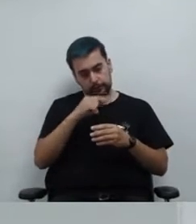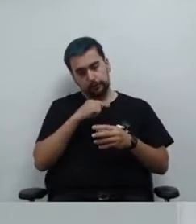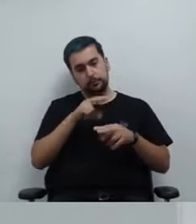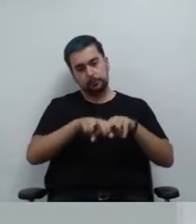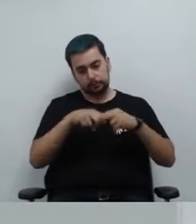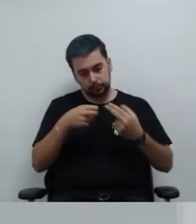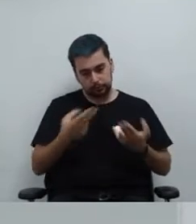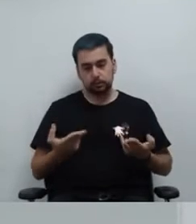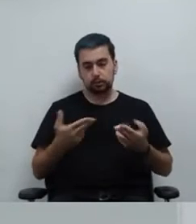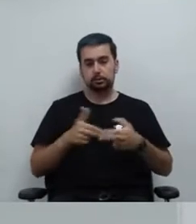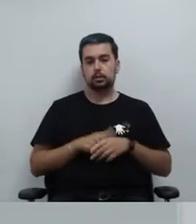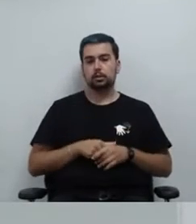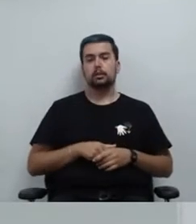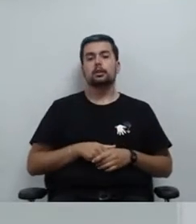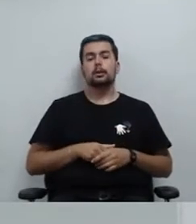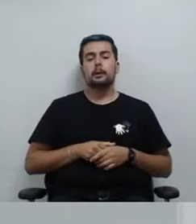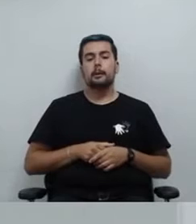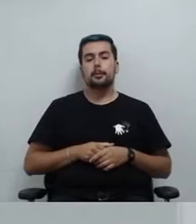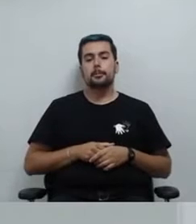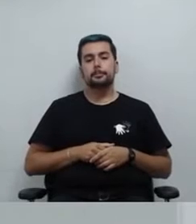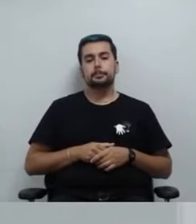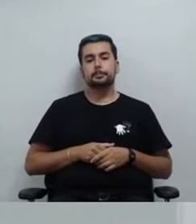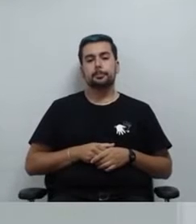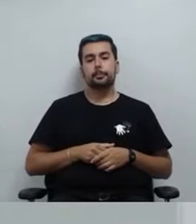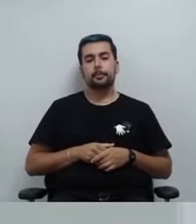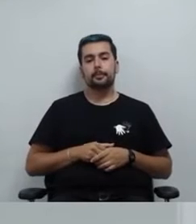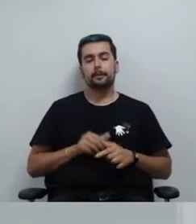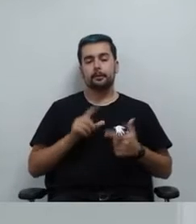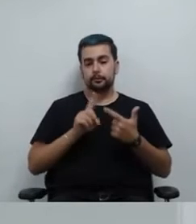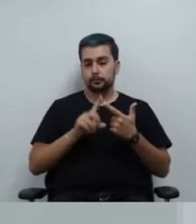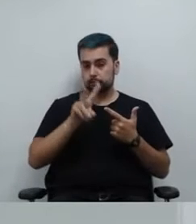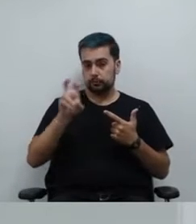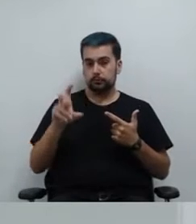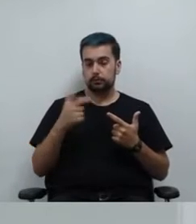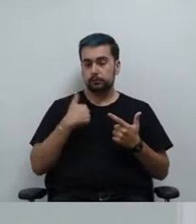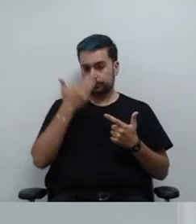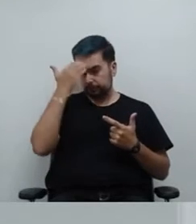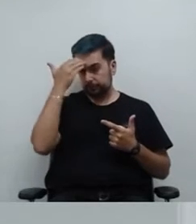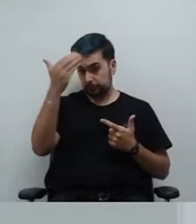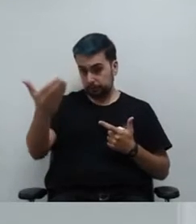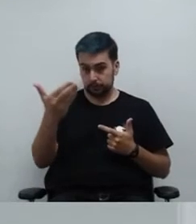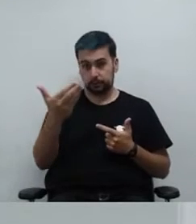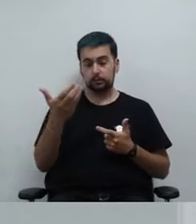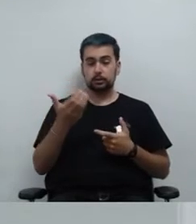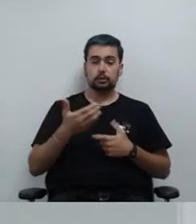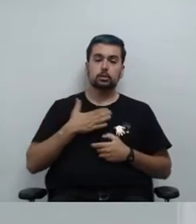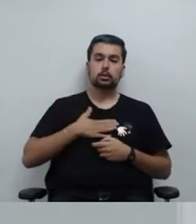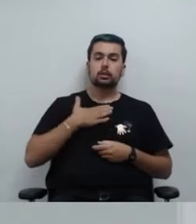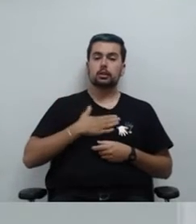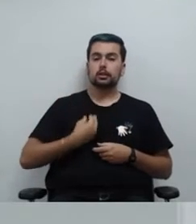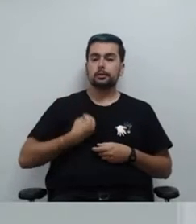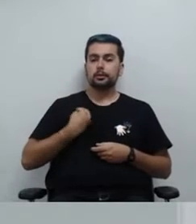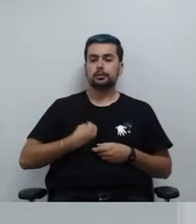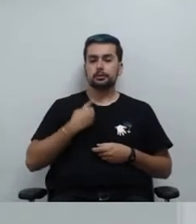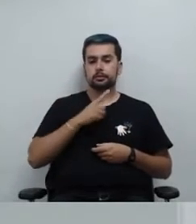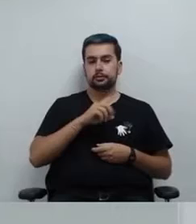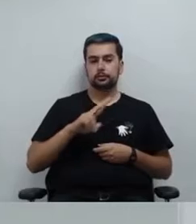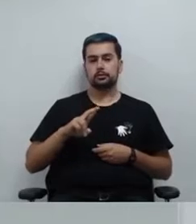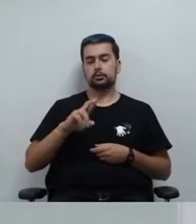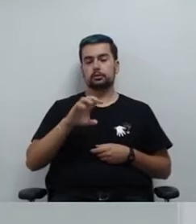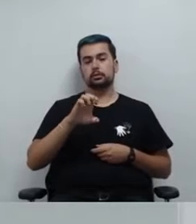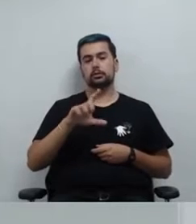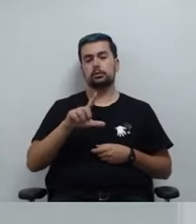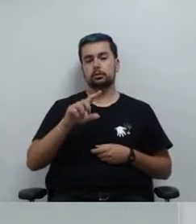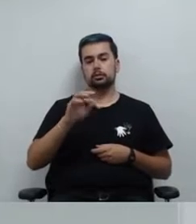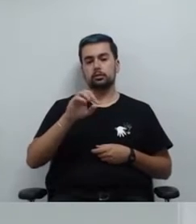candidatura. Em segundo ponto, eu gostaria de agradecer aqui a presença do Dr. Elton, e eu